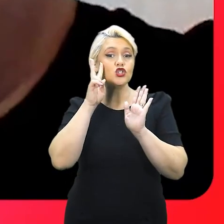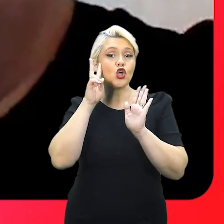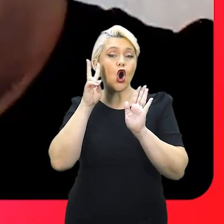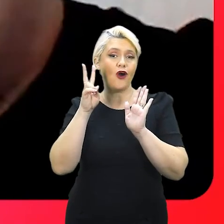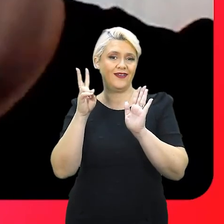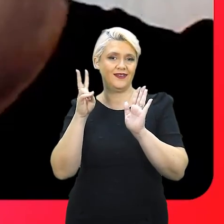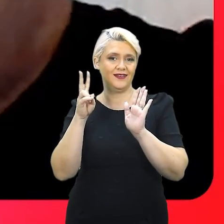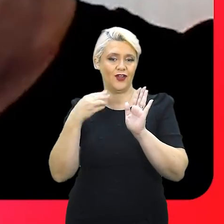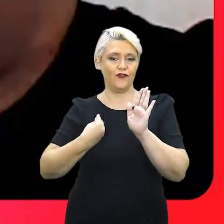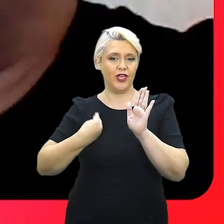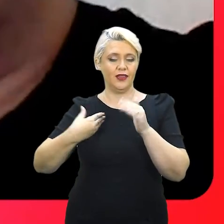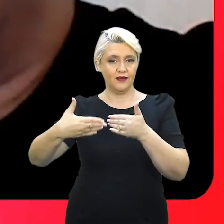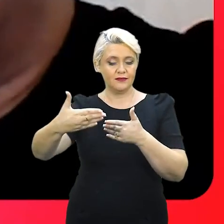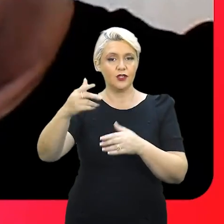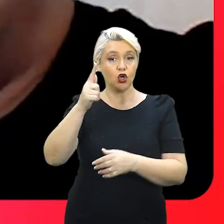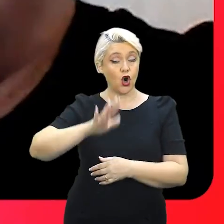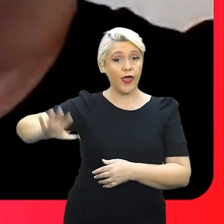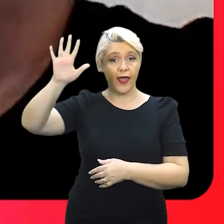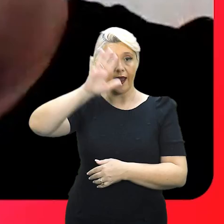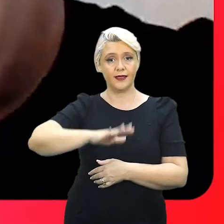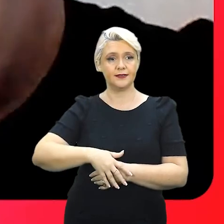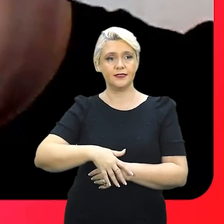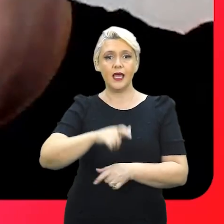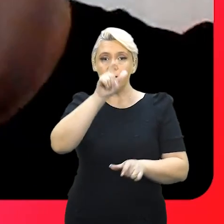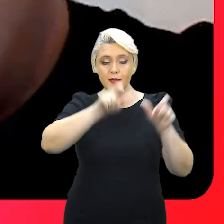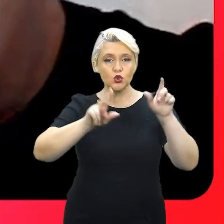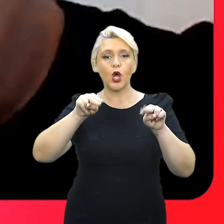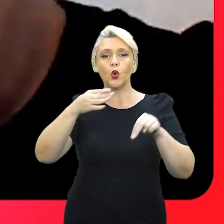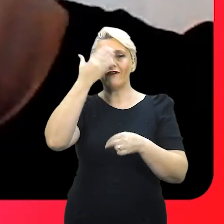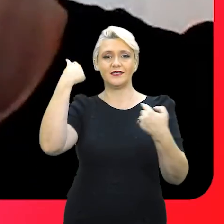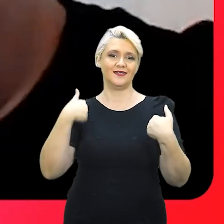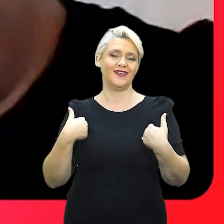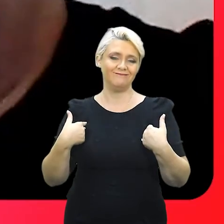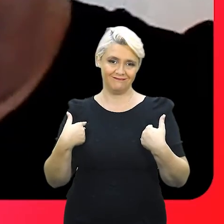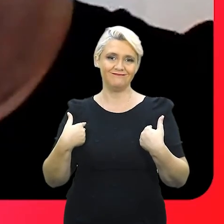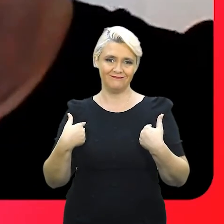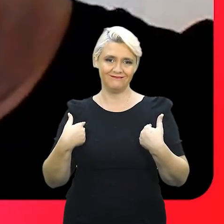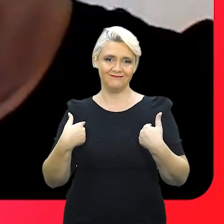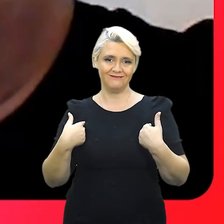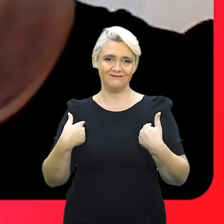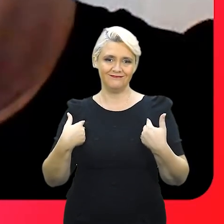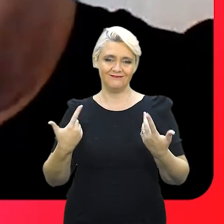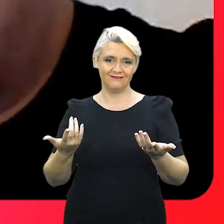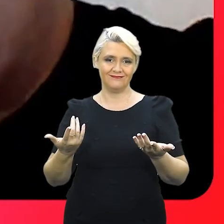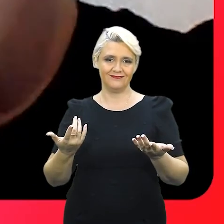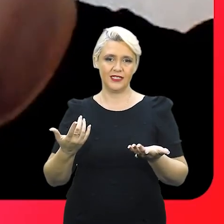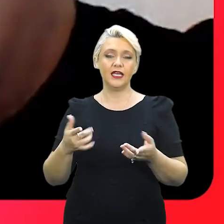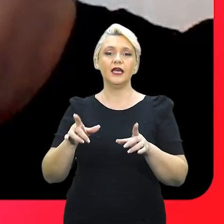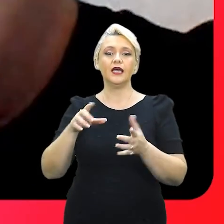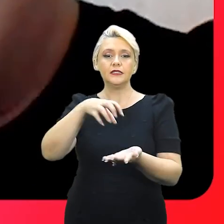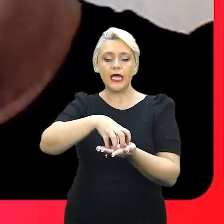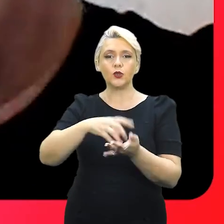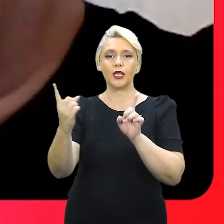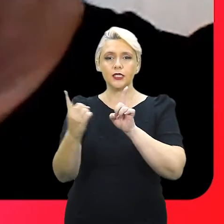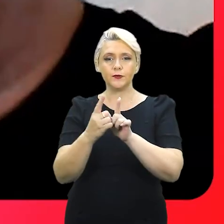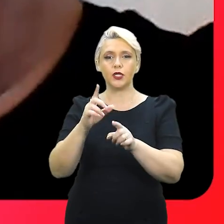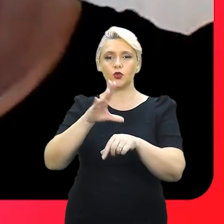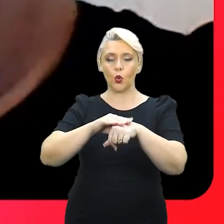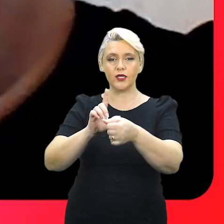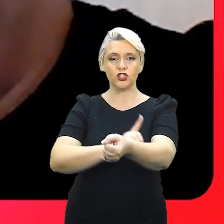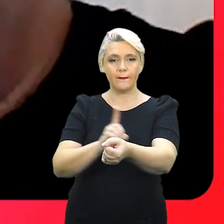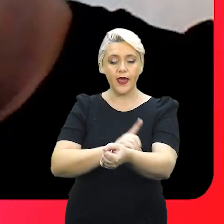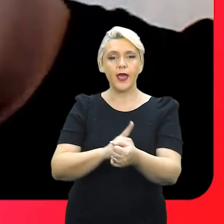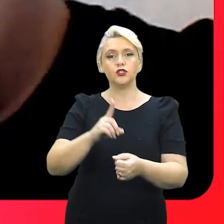deixar um legado em Goiás, ninguém nunca vai esquecer. Né? Os centros diabéticos,